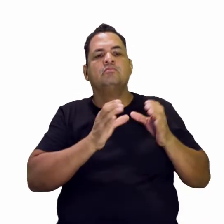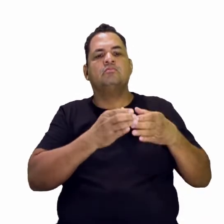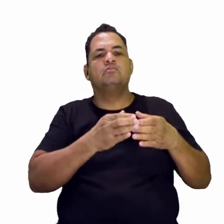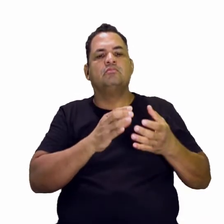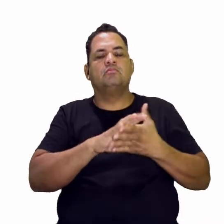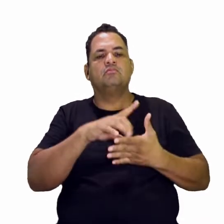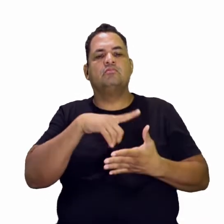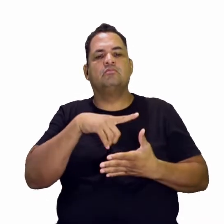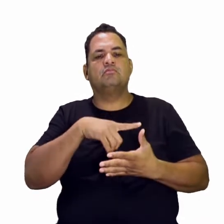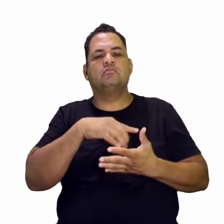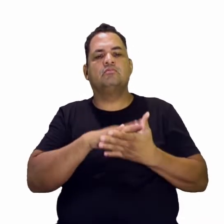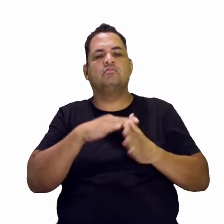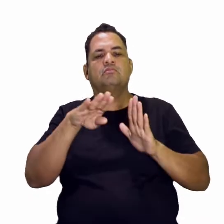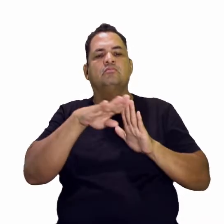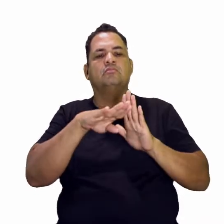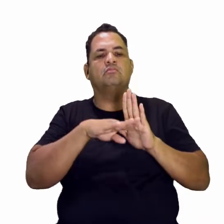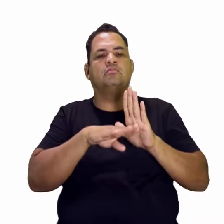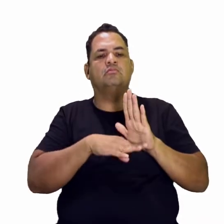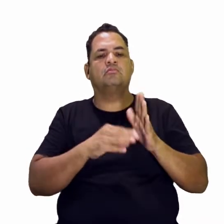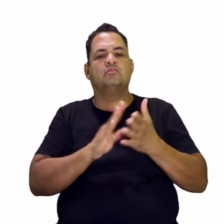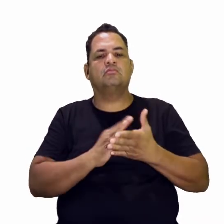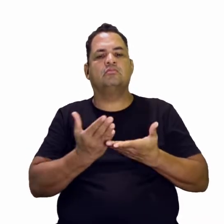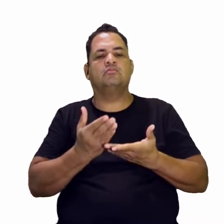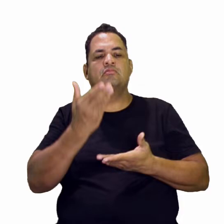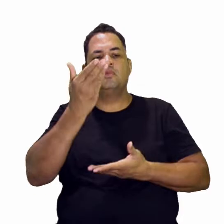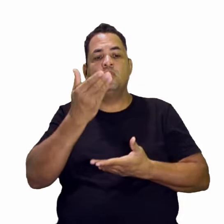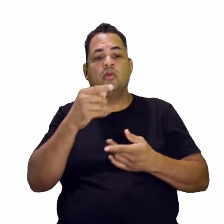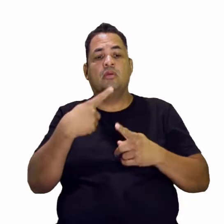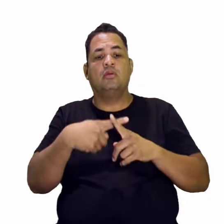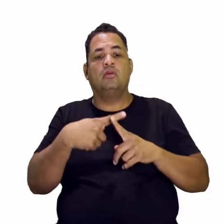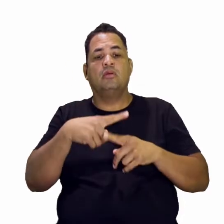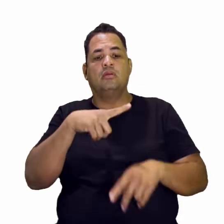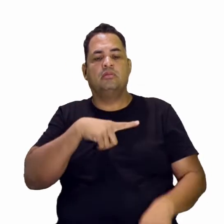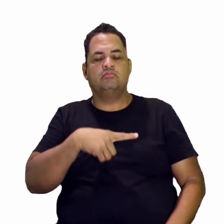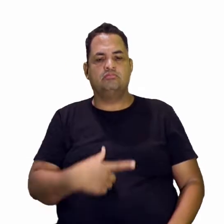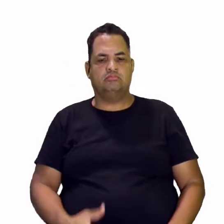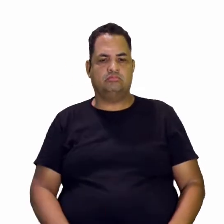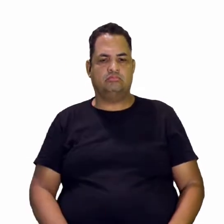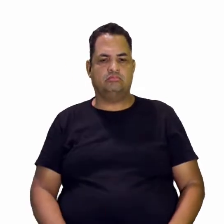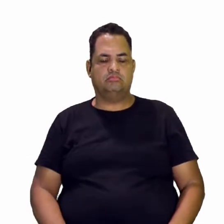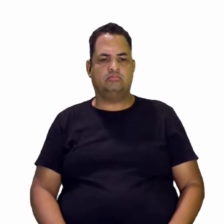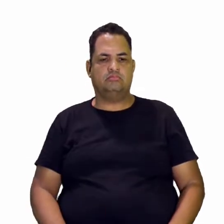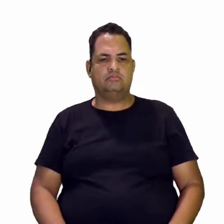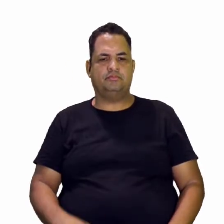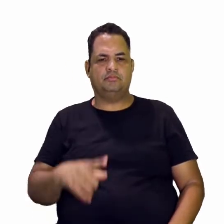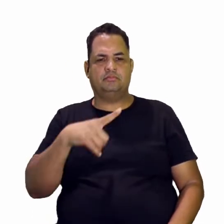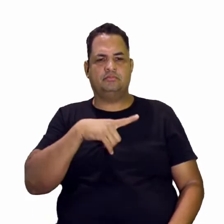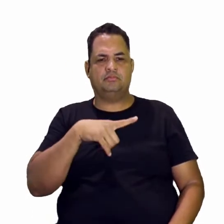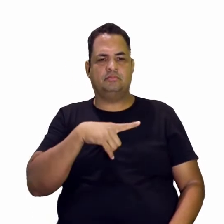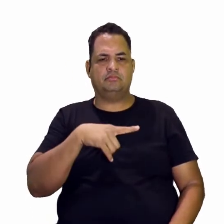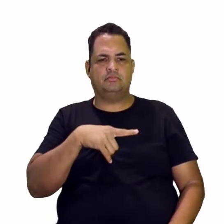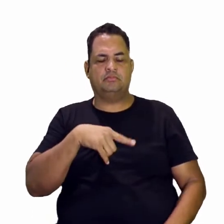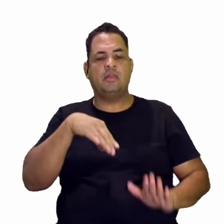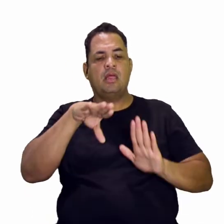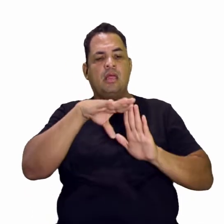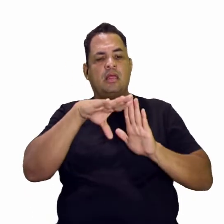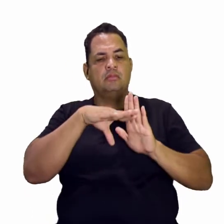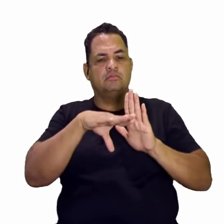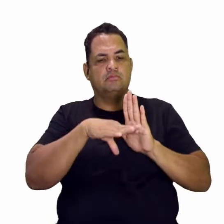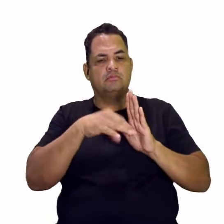representantes são classificados dentro deste reino, prof? Olha só, porque eles têm critérios,